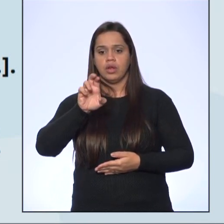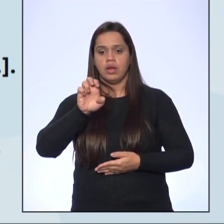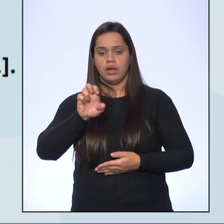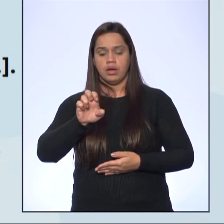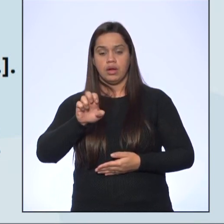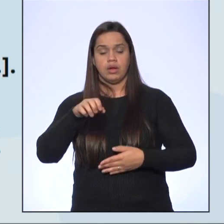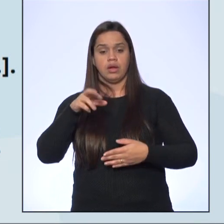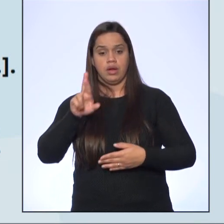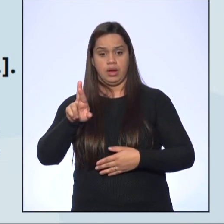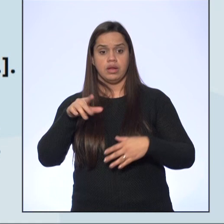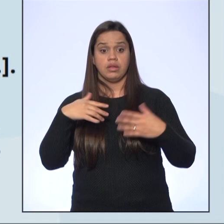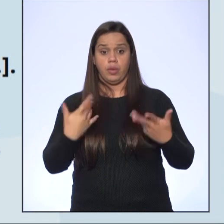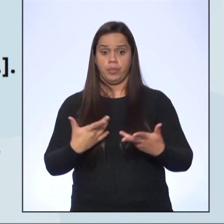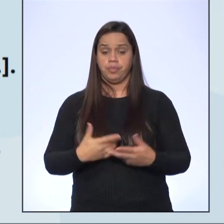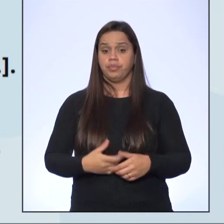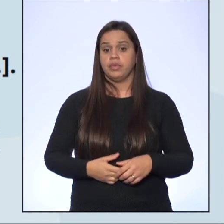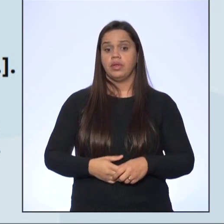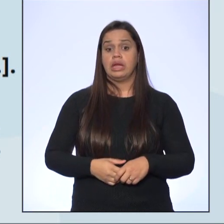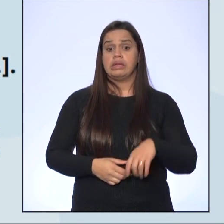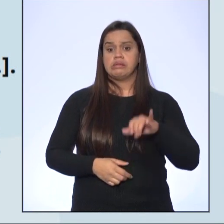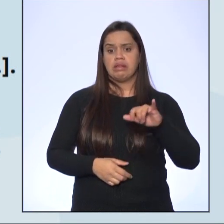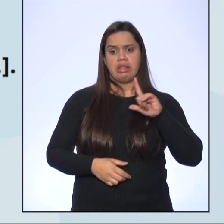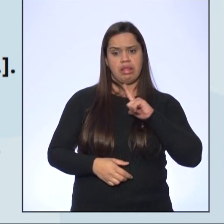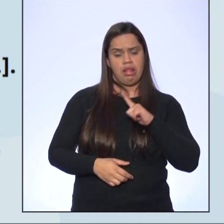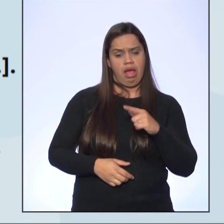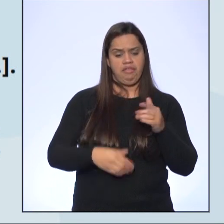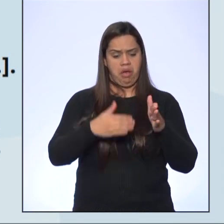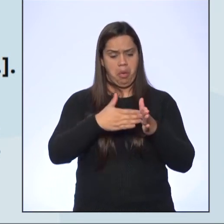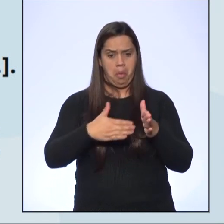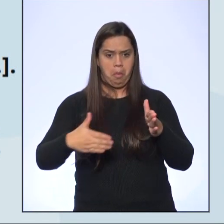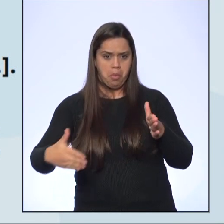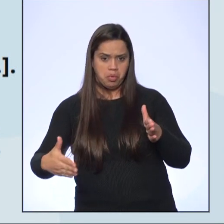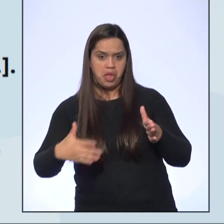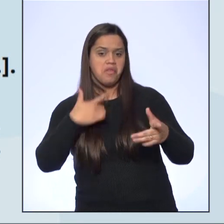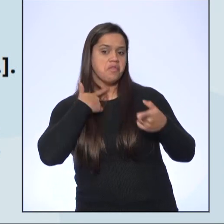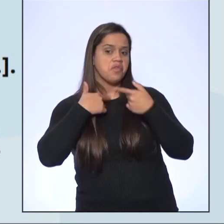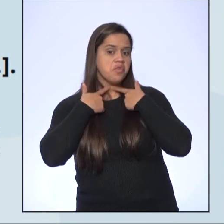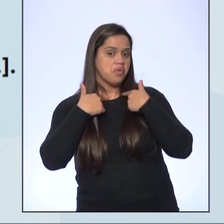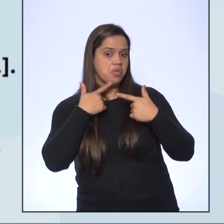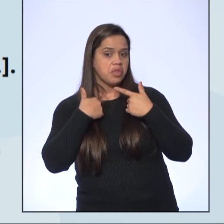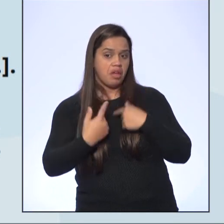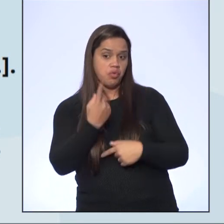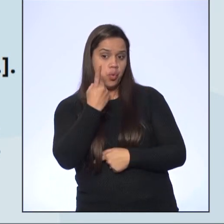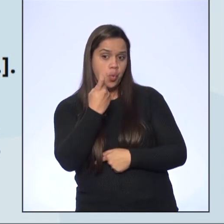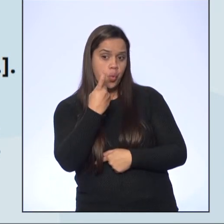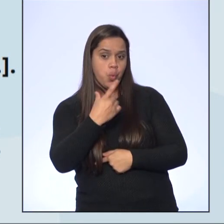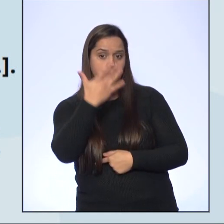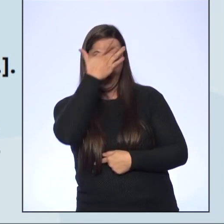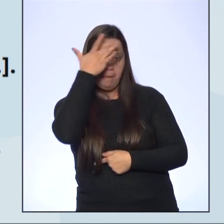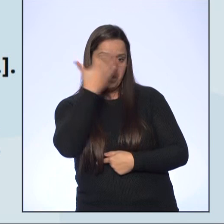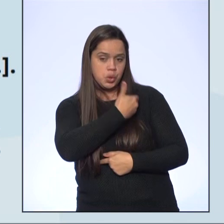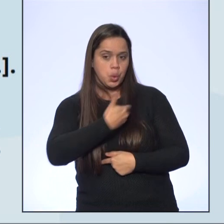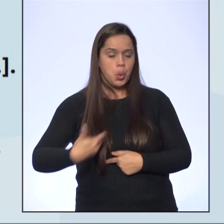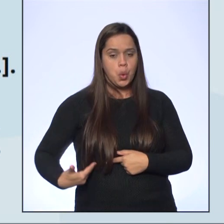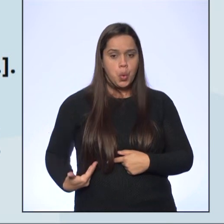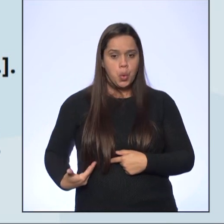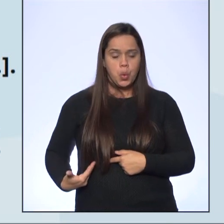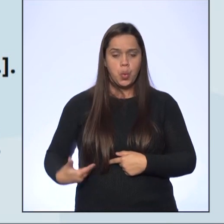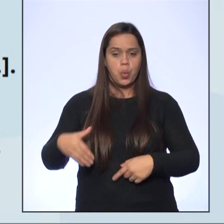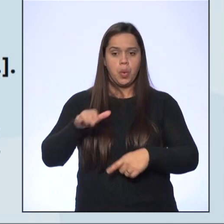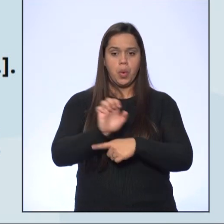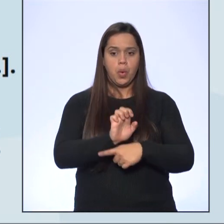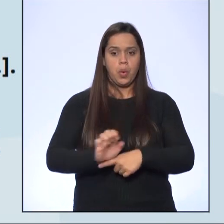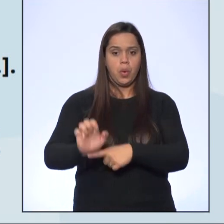Se houver apenas o momentâneo e a vontade caprichosa de uma única pessoa de governar o Estado,